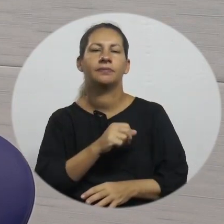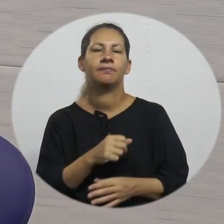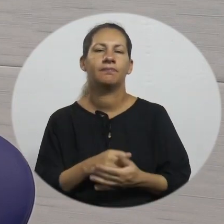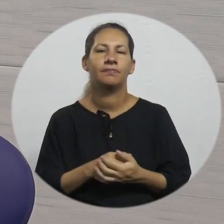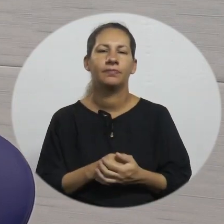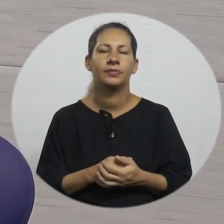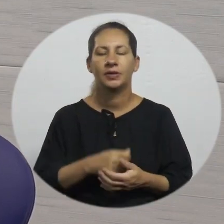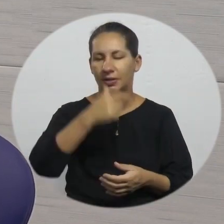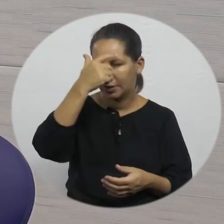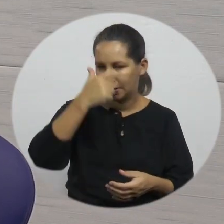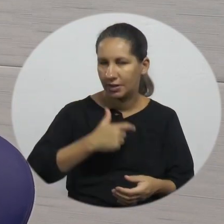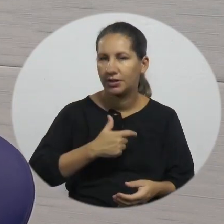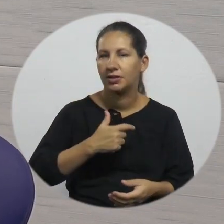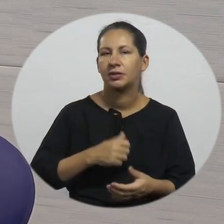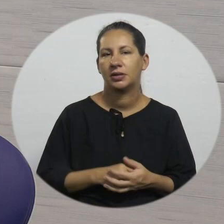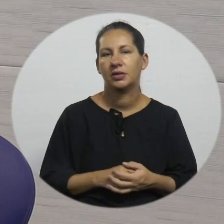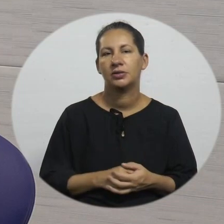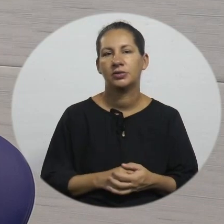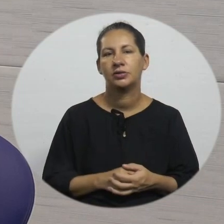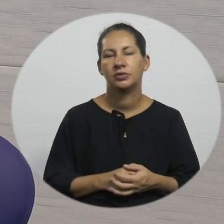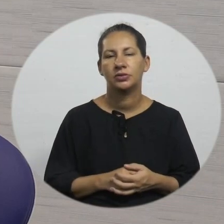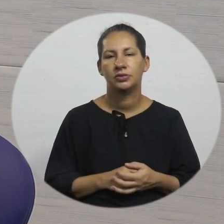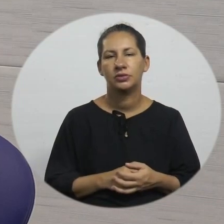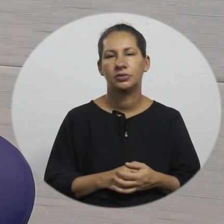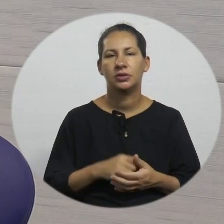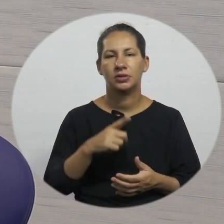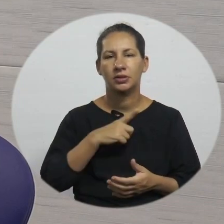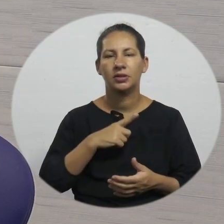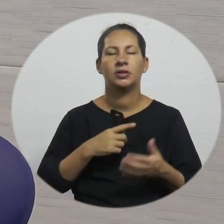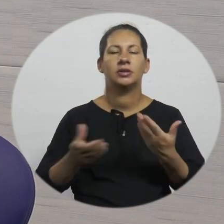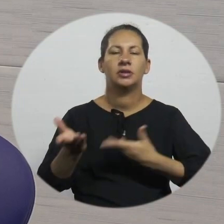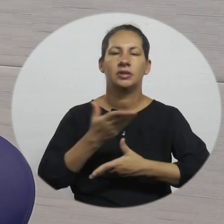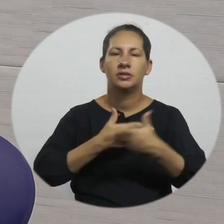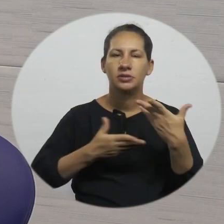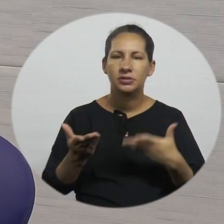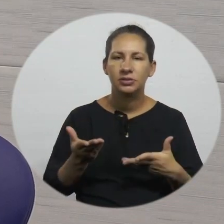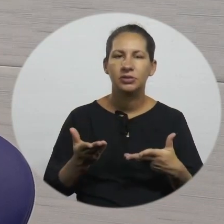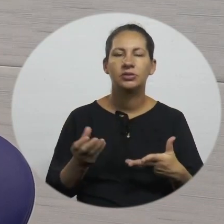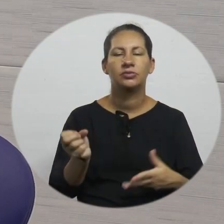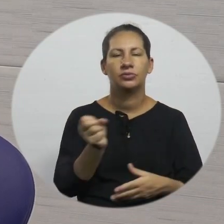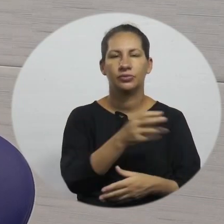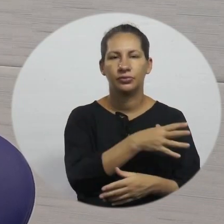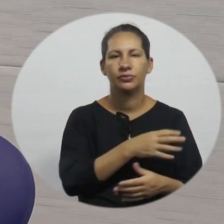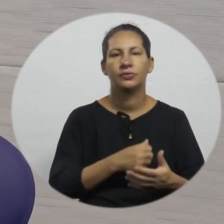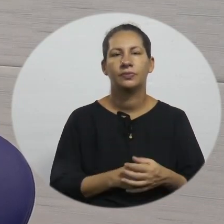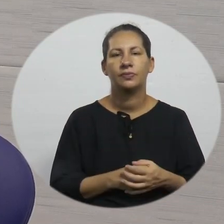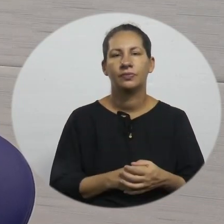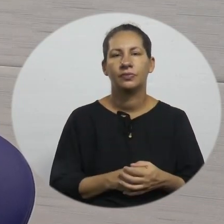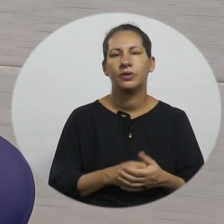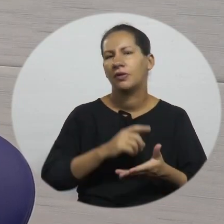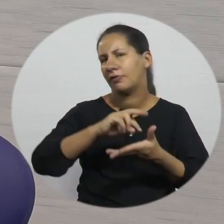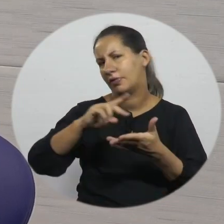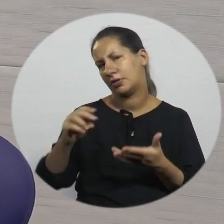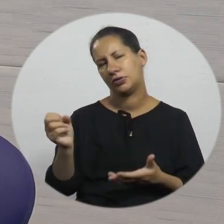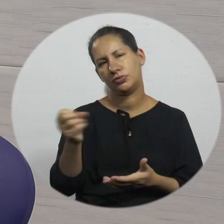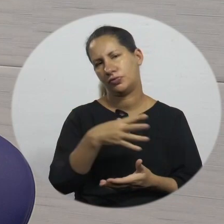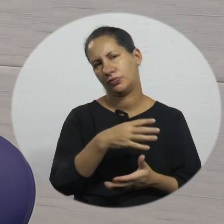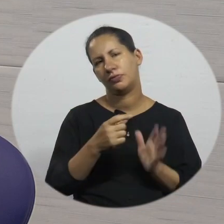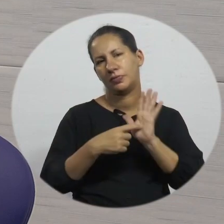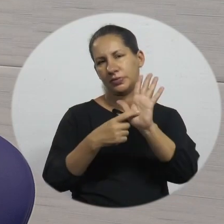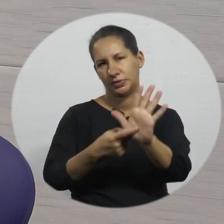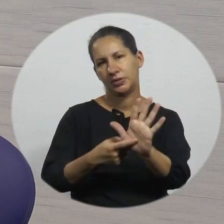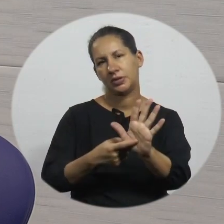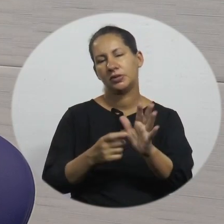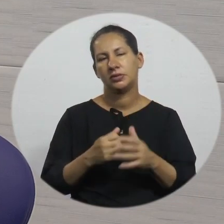tem essa característica de celeridade muito presente, e aí a gente vem trazendo essa outra novidade, e várias novidades